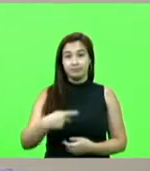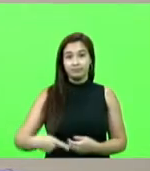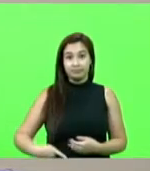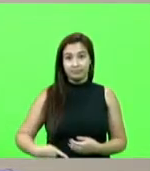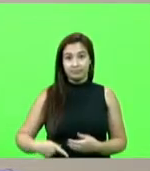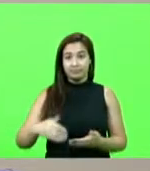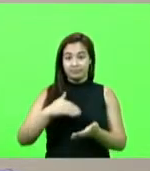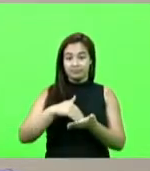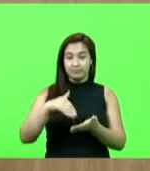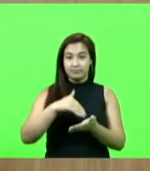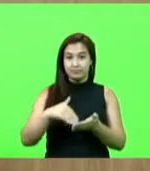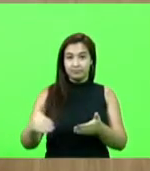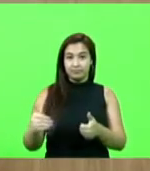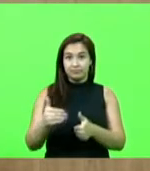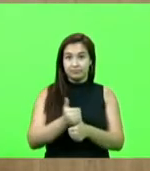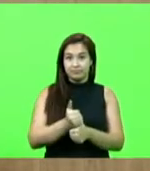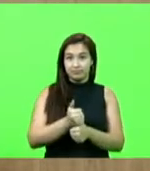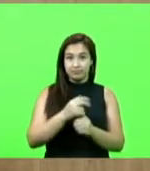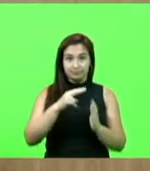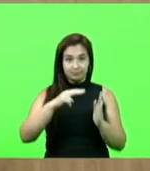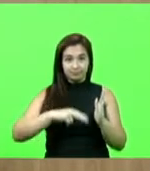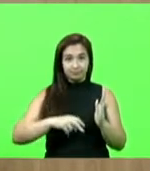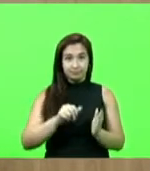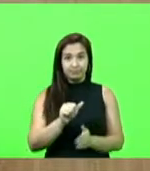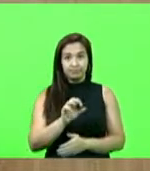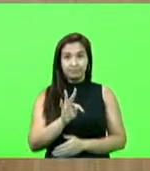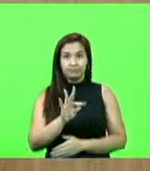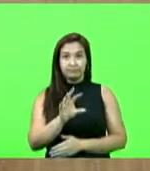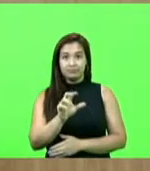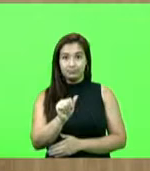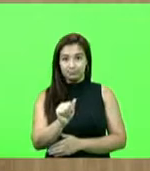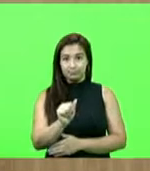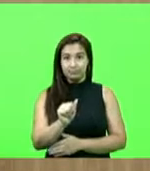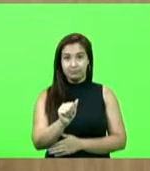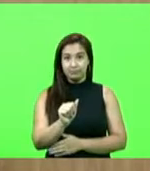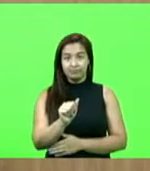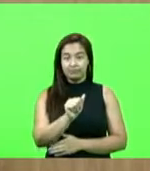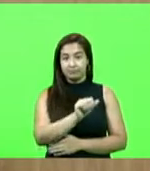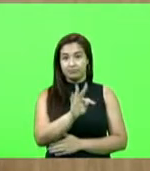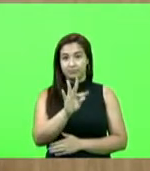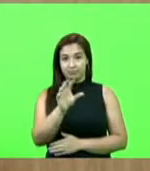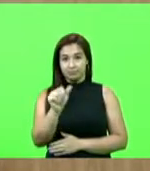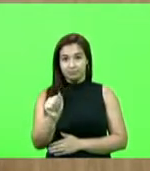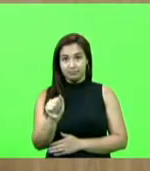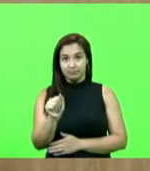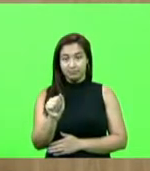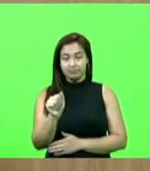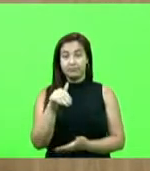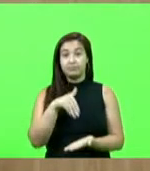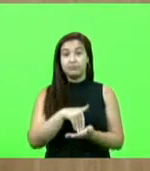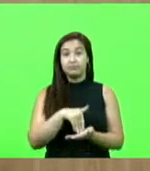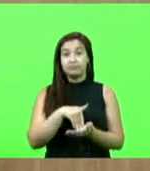proceder à leitura da ata da última sessão.